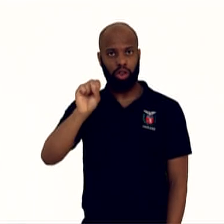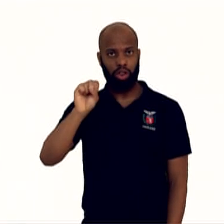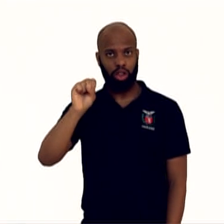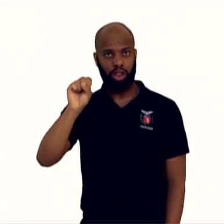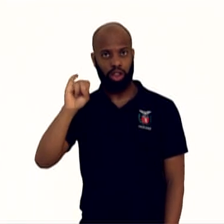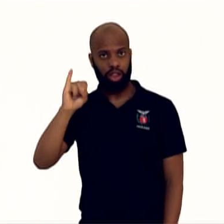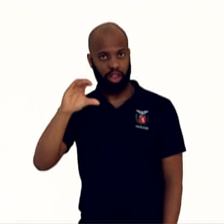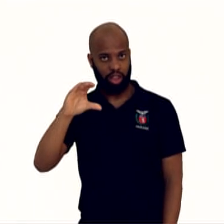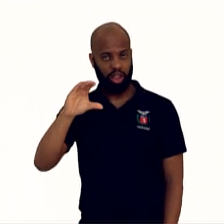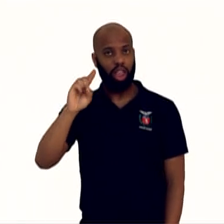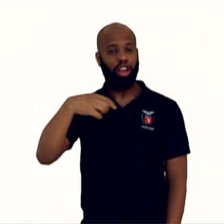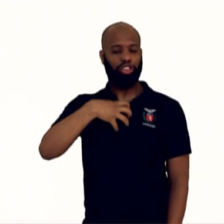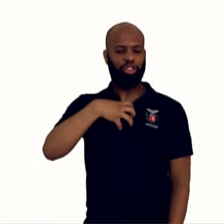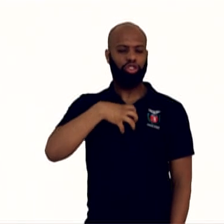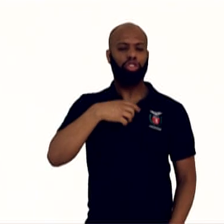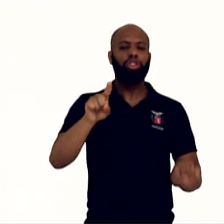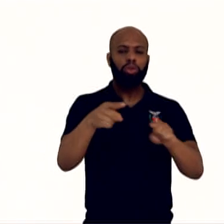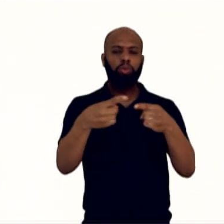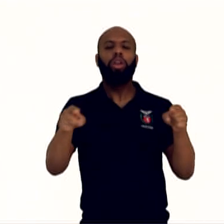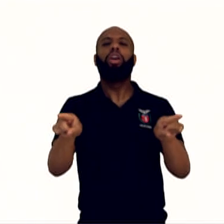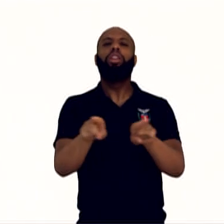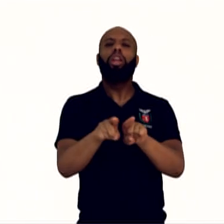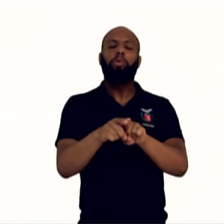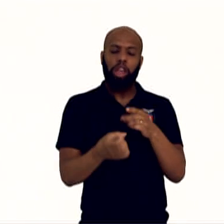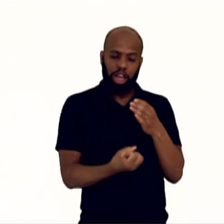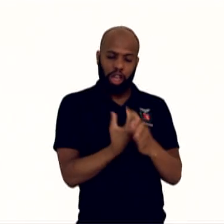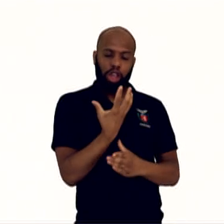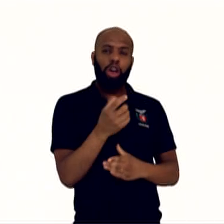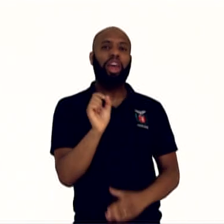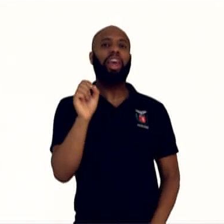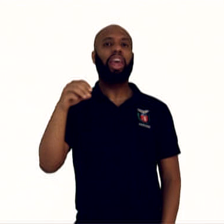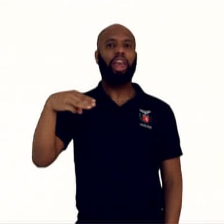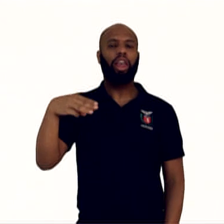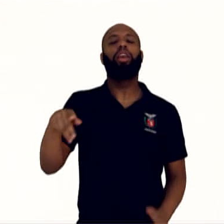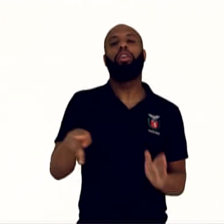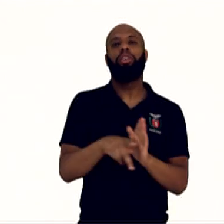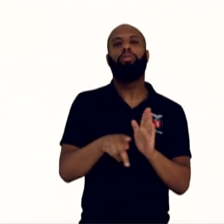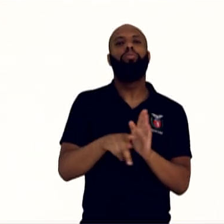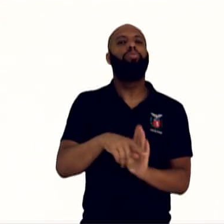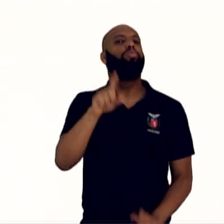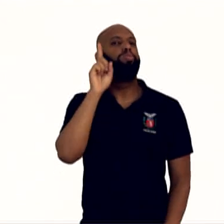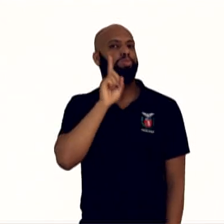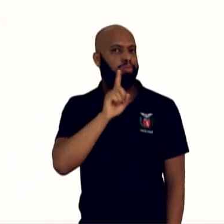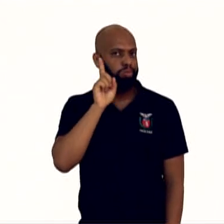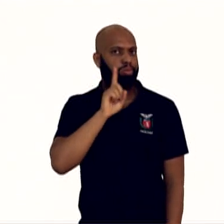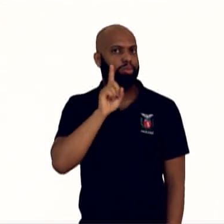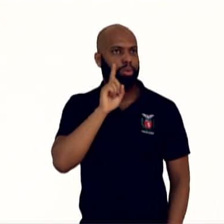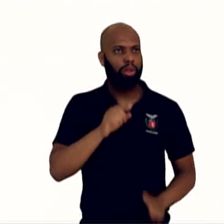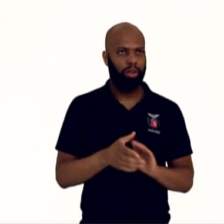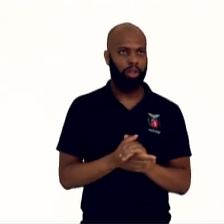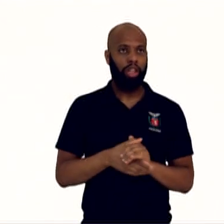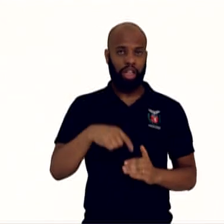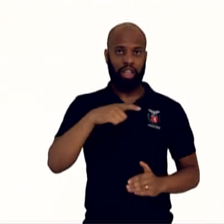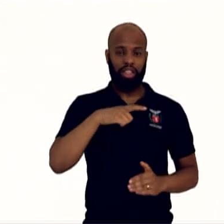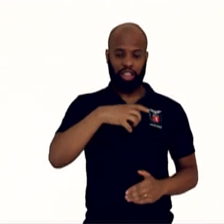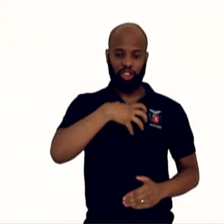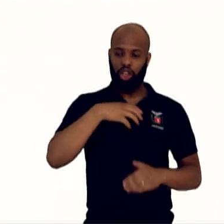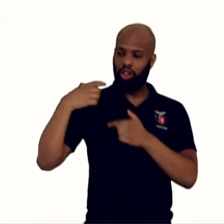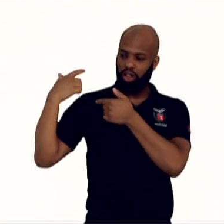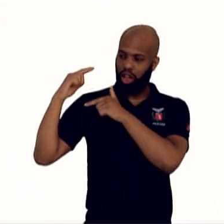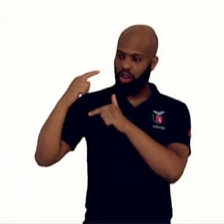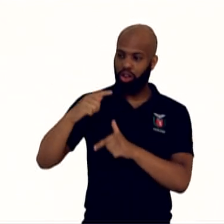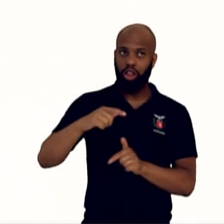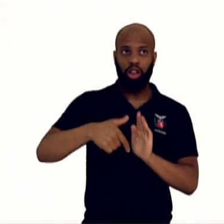música também criada por artistas afro-americanos. Surgiu na mistura de estilos tradicionais como